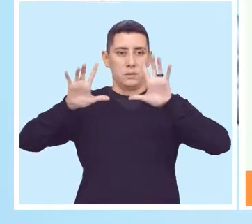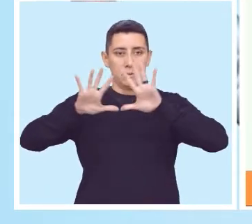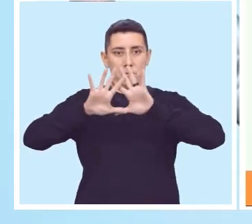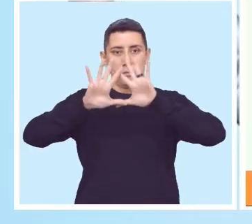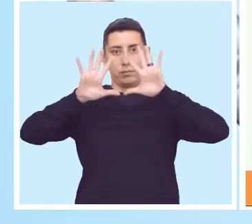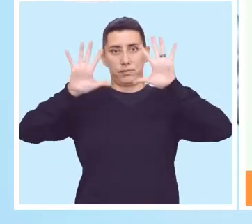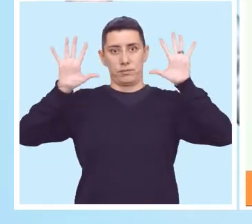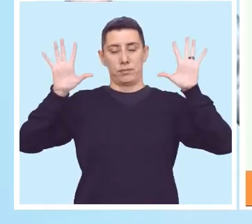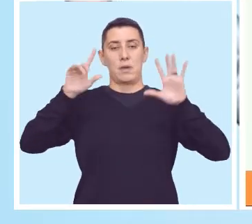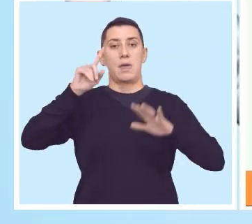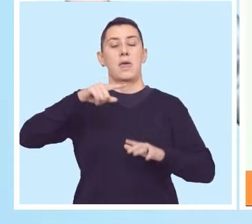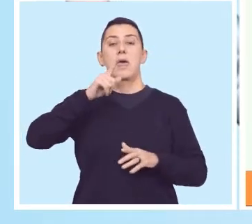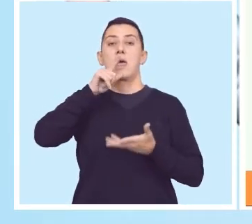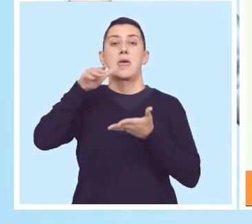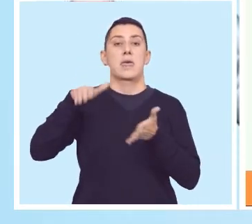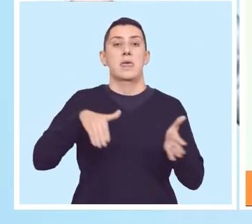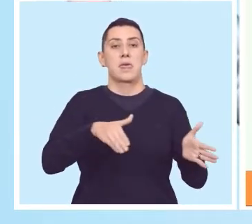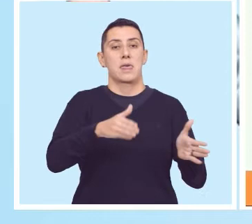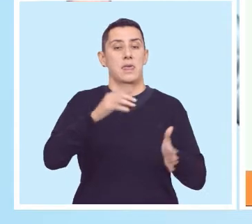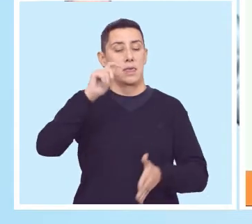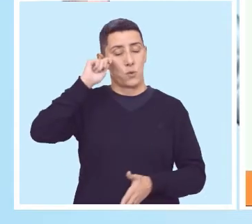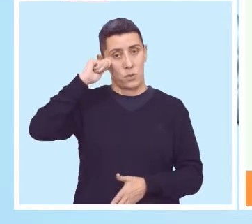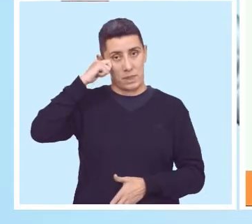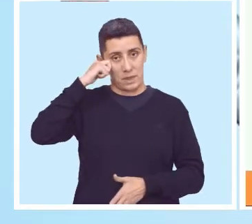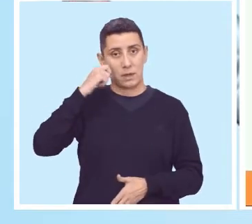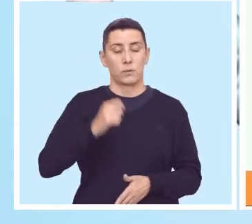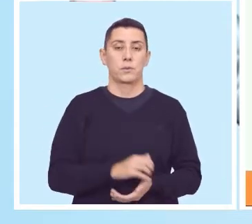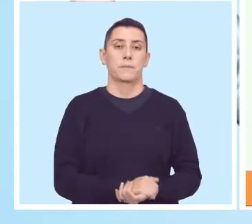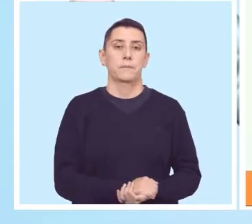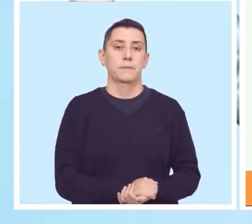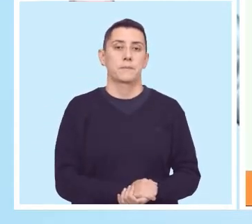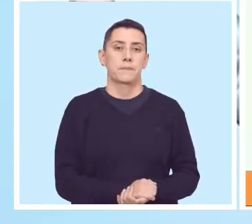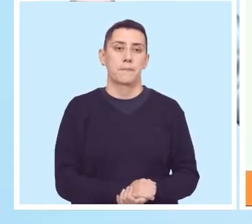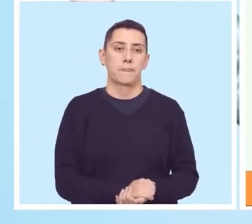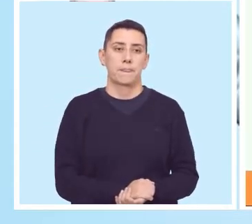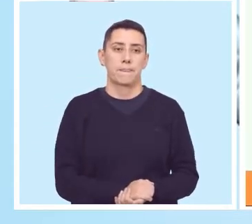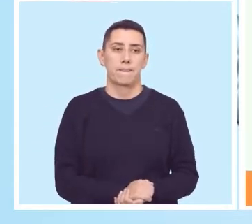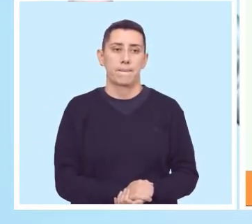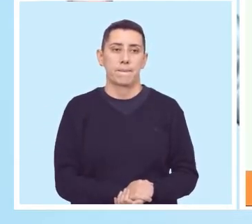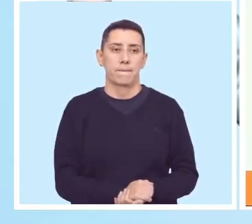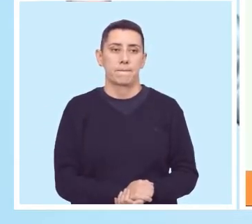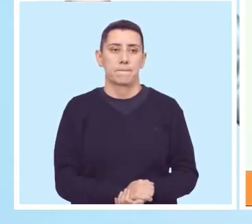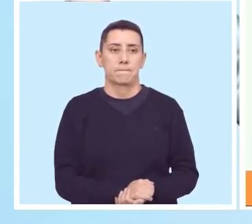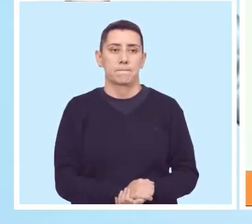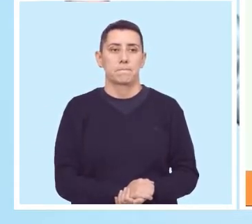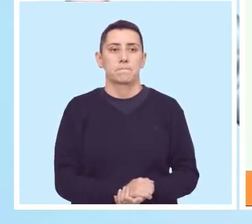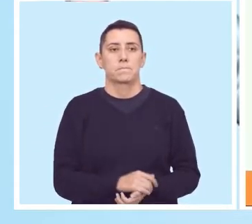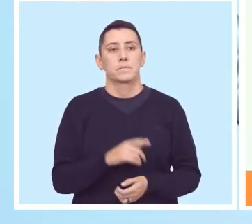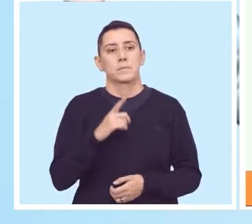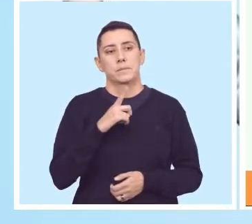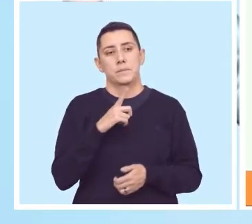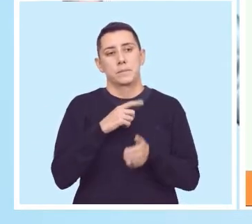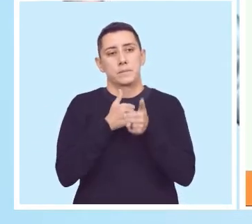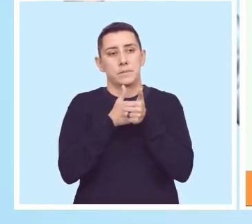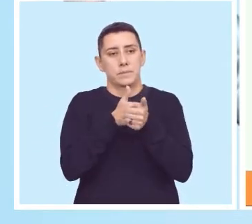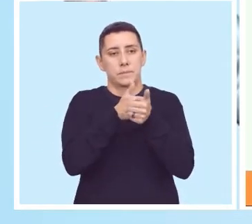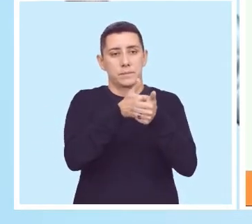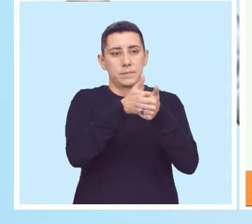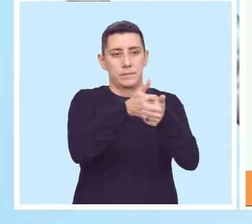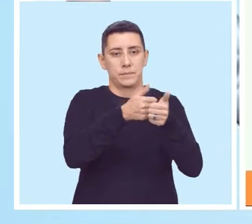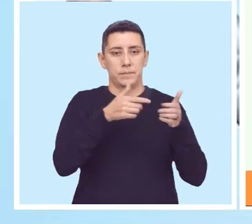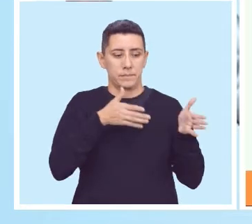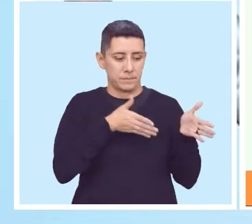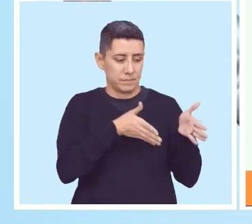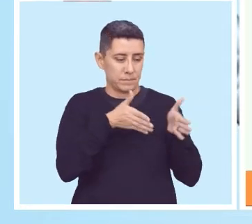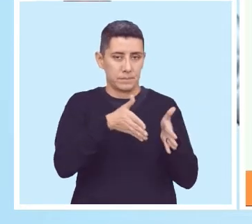Rio Negro. Aqui é o trecho que nós utilizamos para fazer esse acompanhamento, esse mapeamento.